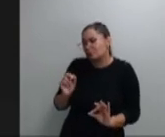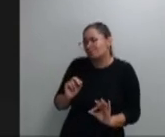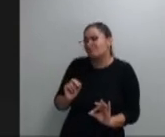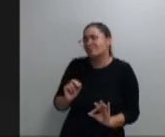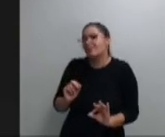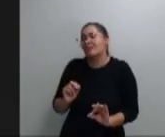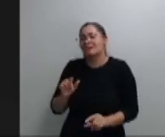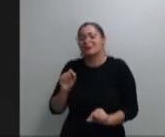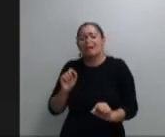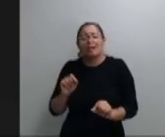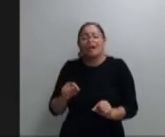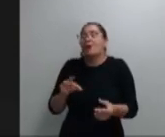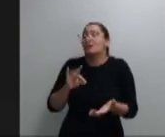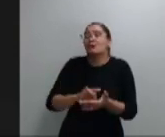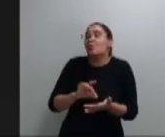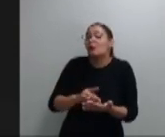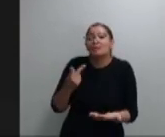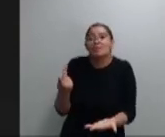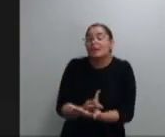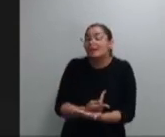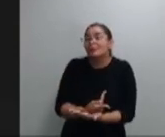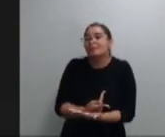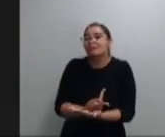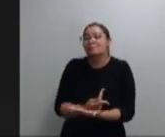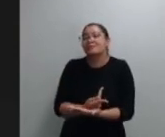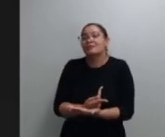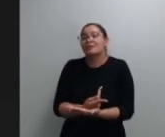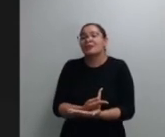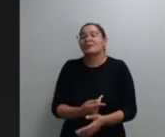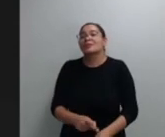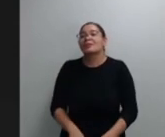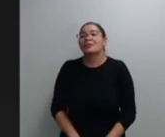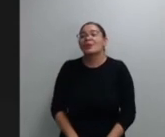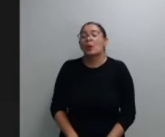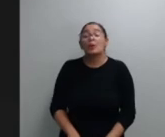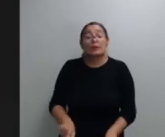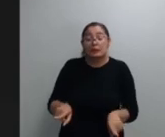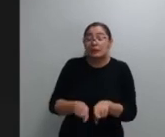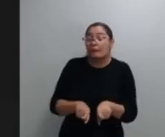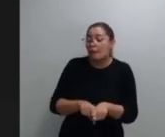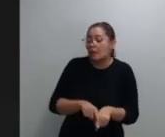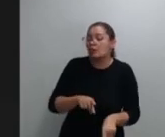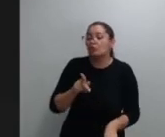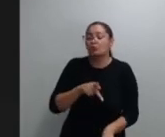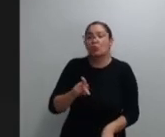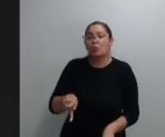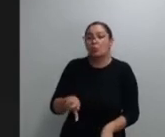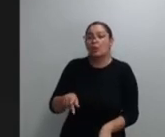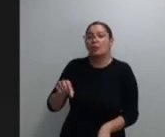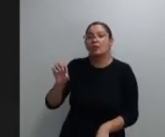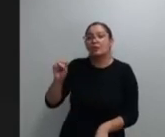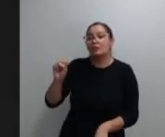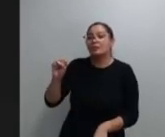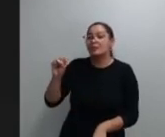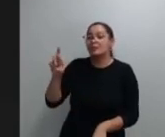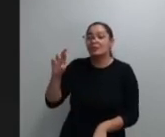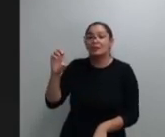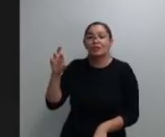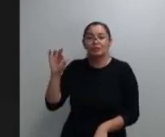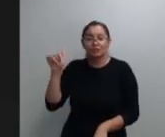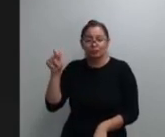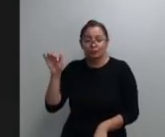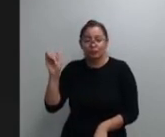realidade também o professor Sérgio Ferraz tenho a maior admiração por ele ele diz que